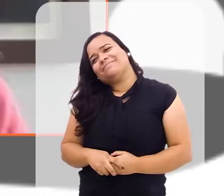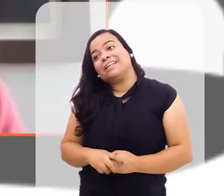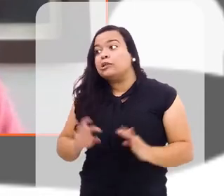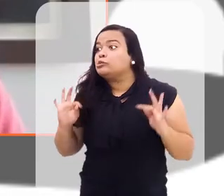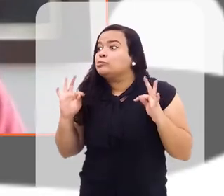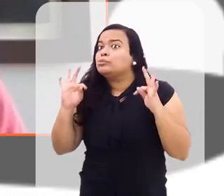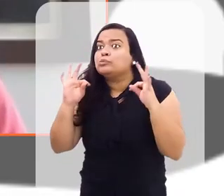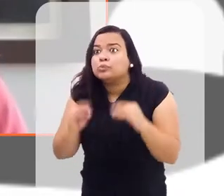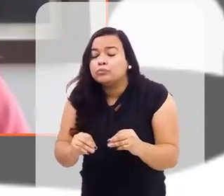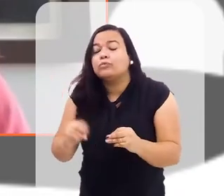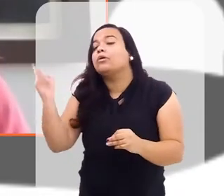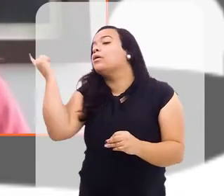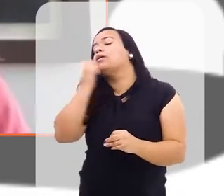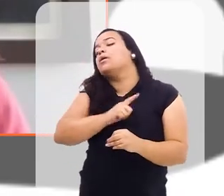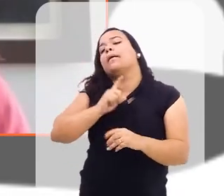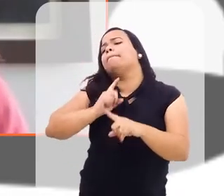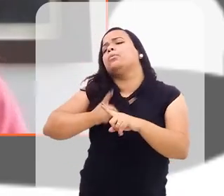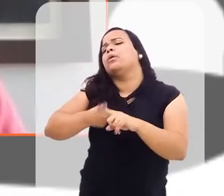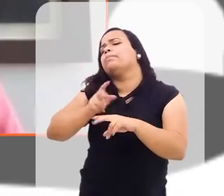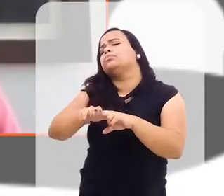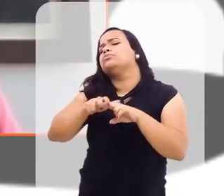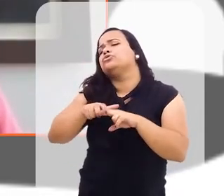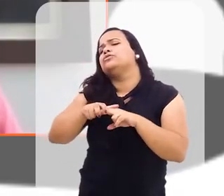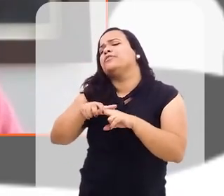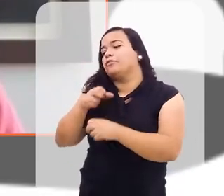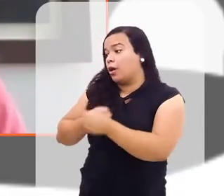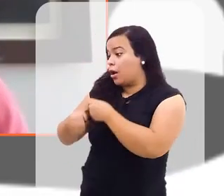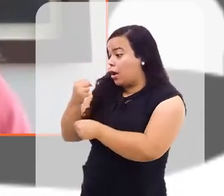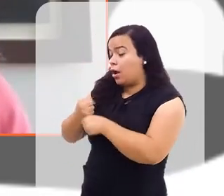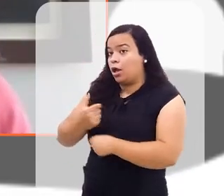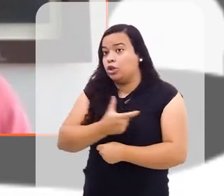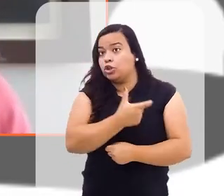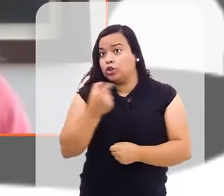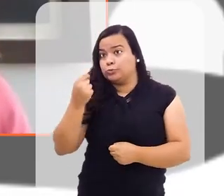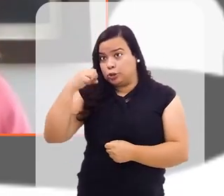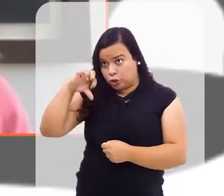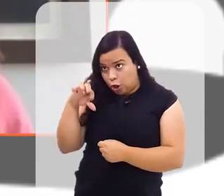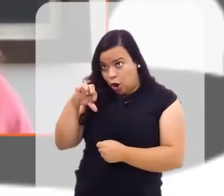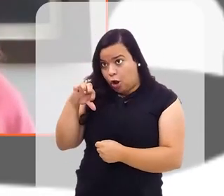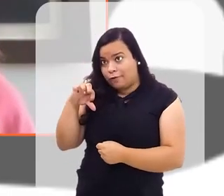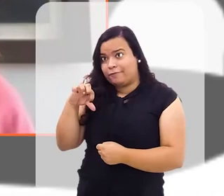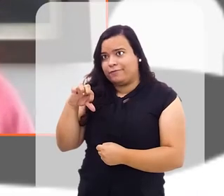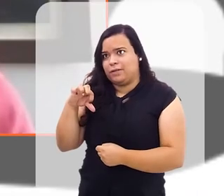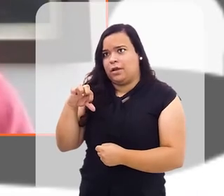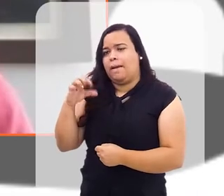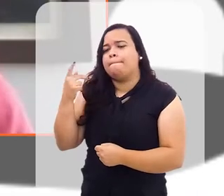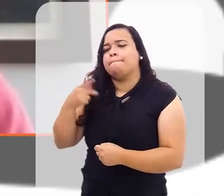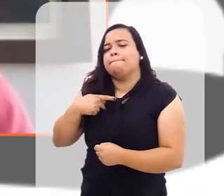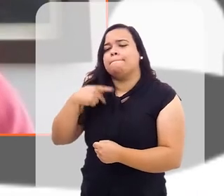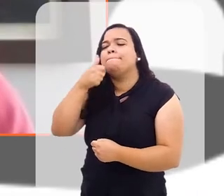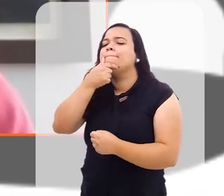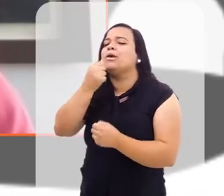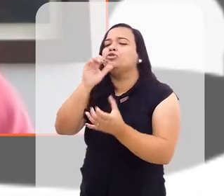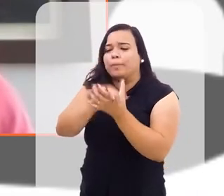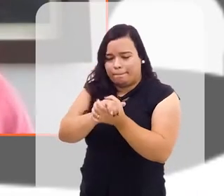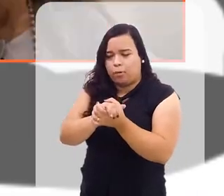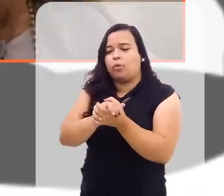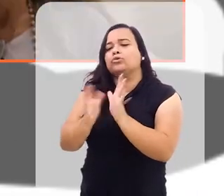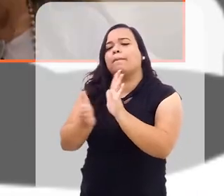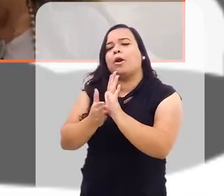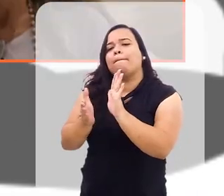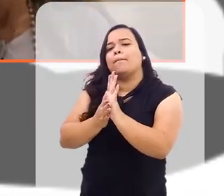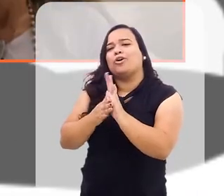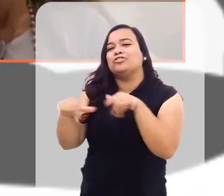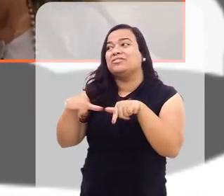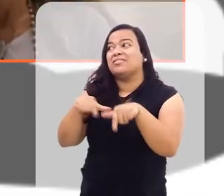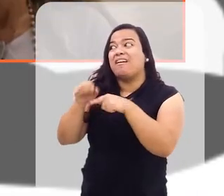e isso tudo eu consegui porque em 2009 eu saí do Brasil, meu marido recebeu uma proposta para trabalhar no exterior,